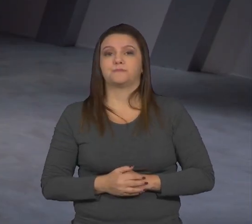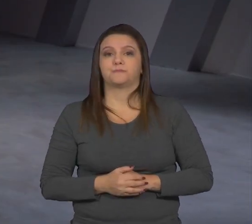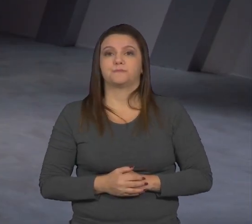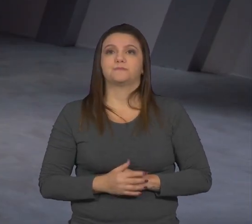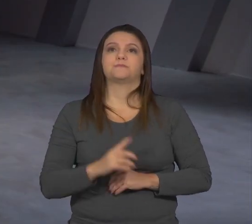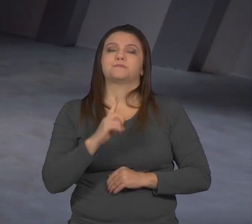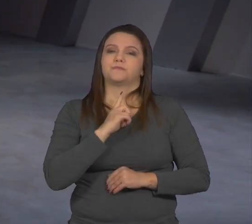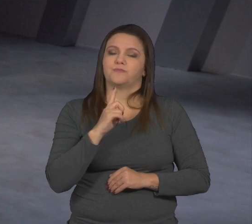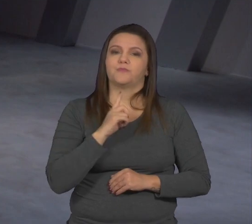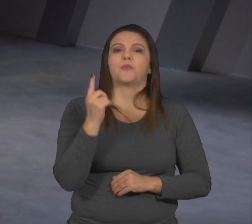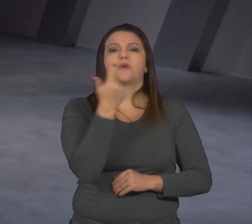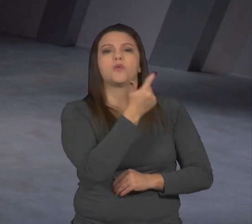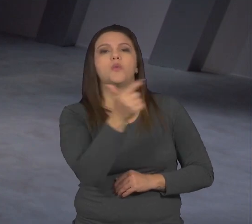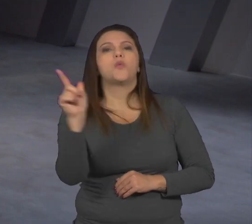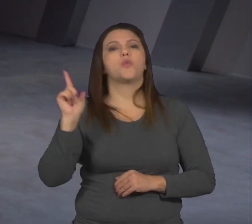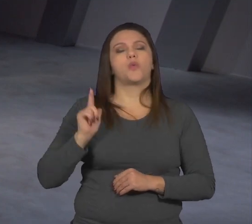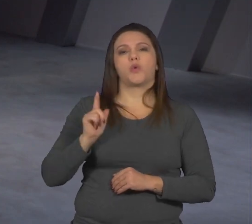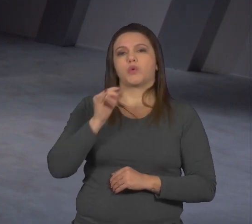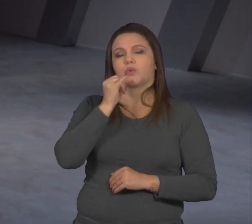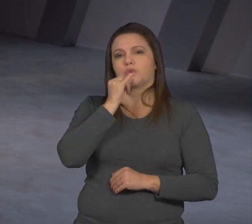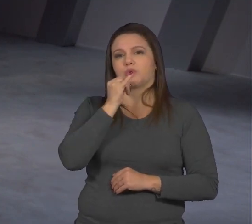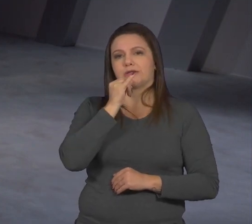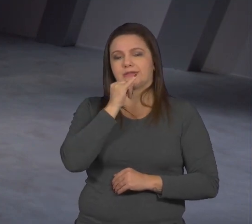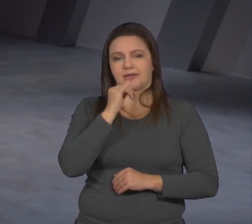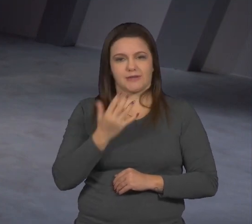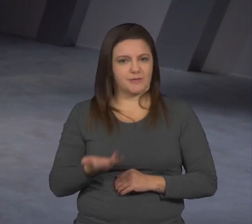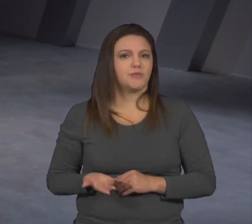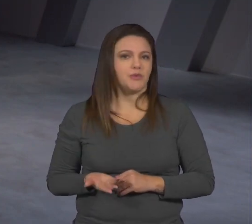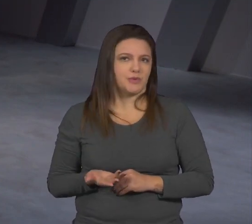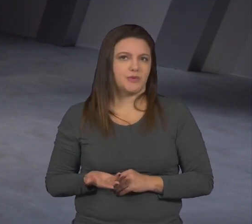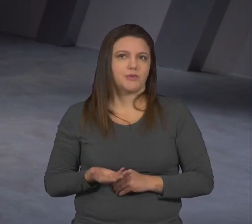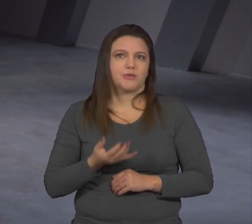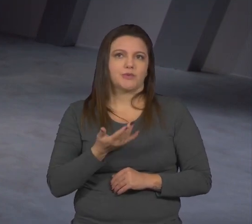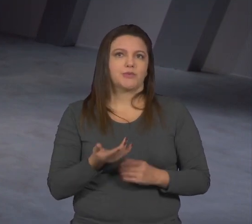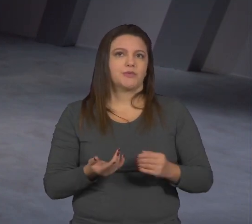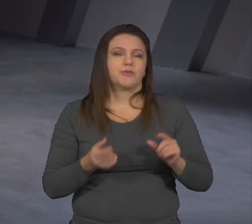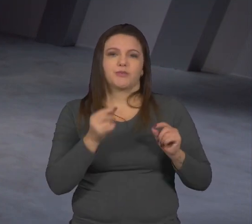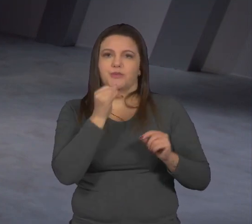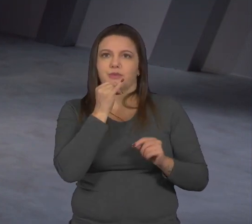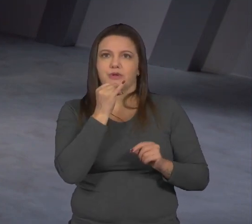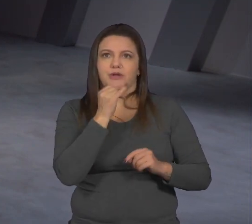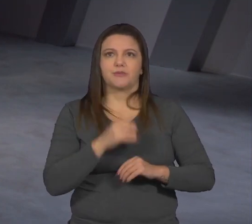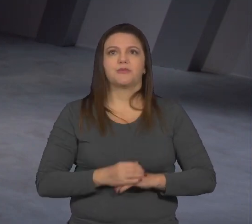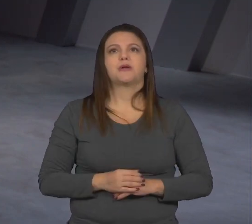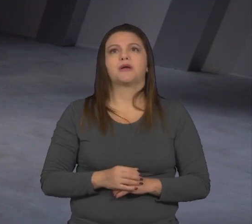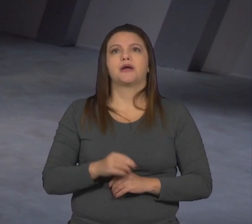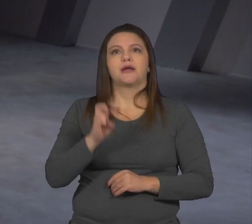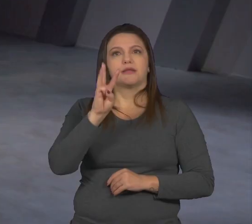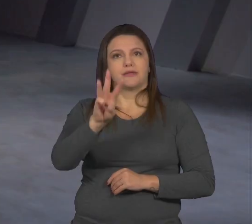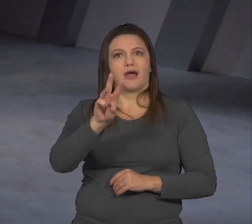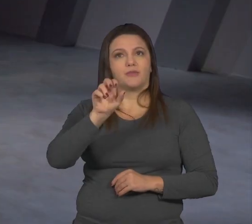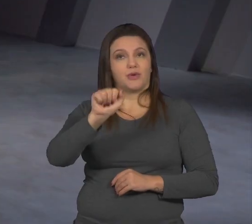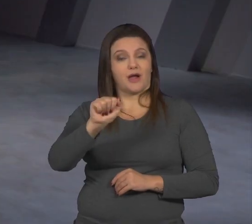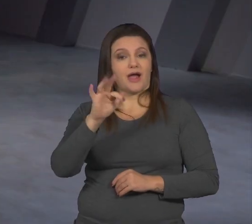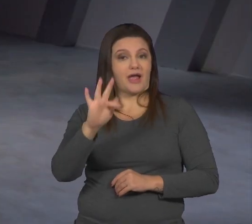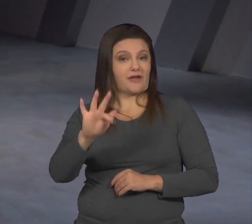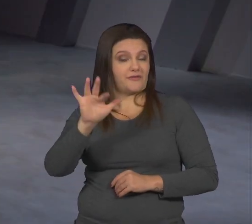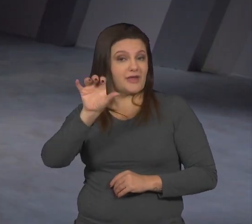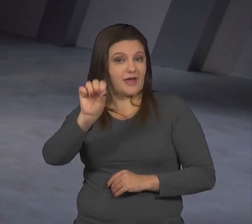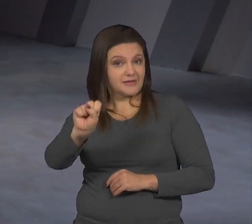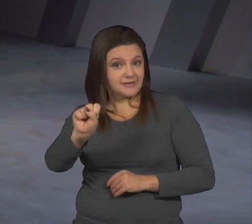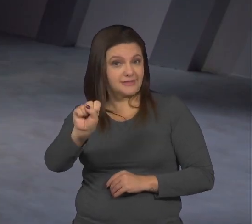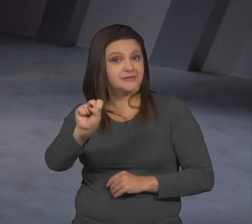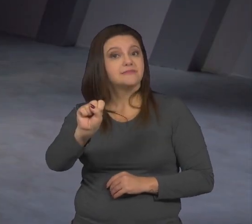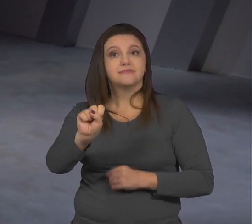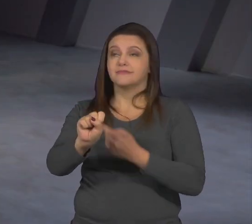Existem outros exemplos de frameworks de aplicação, por exemplo, os WAFS, que são os Web Application